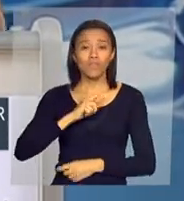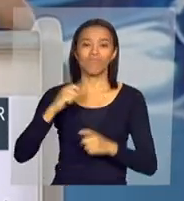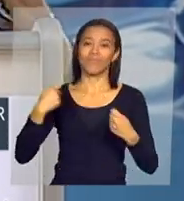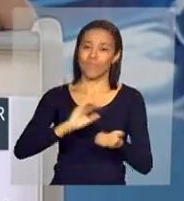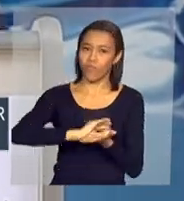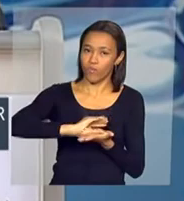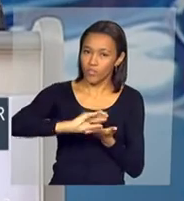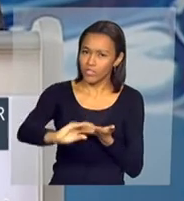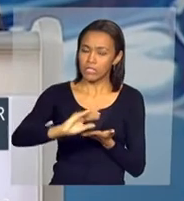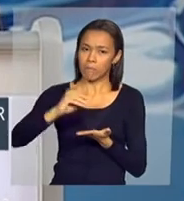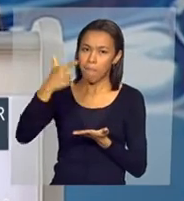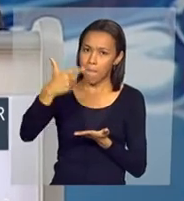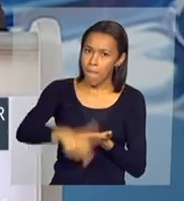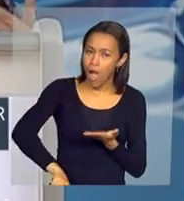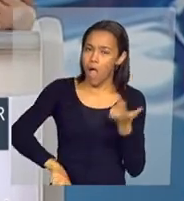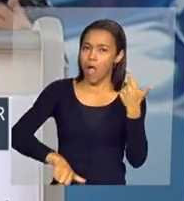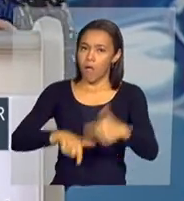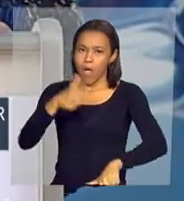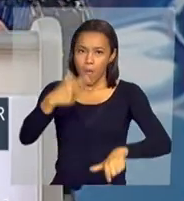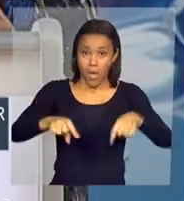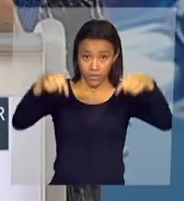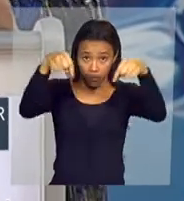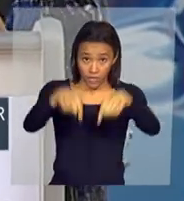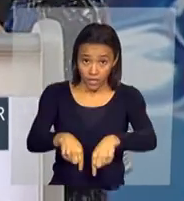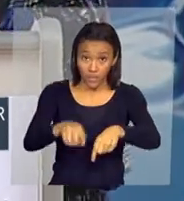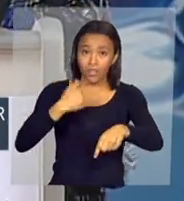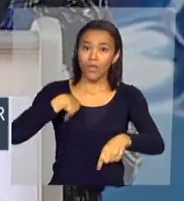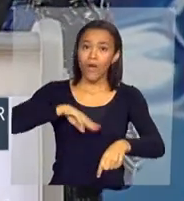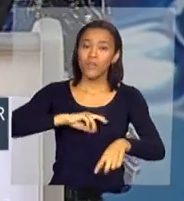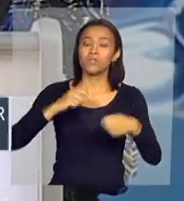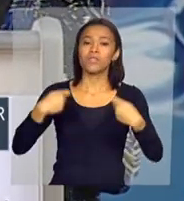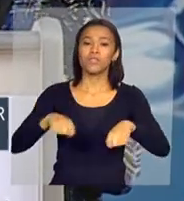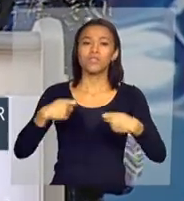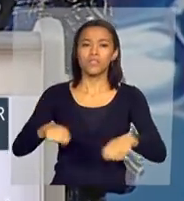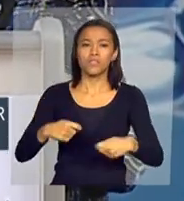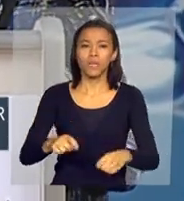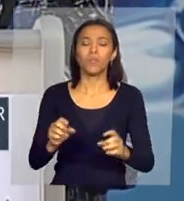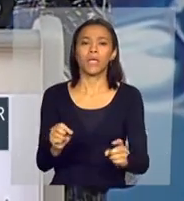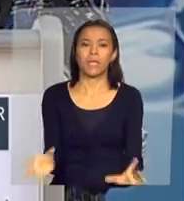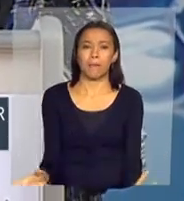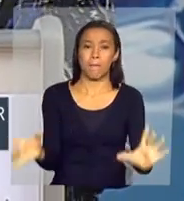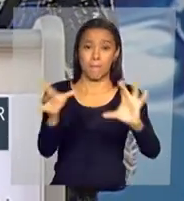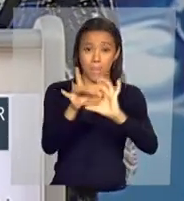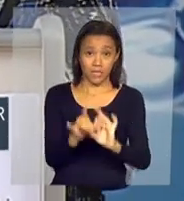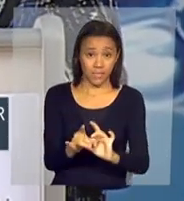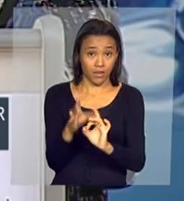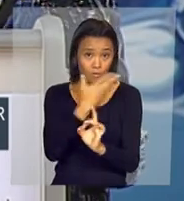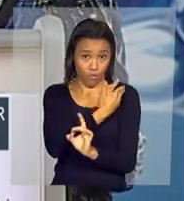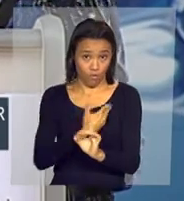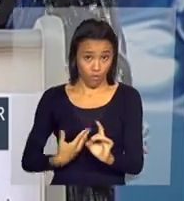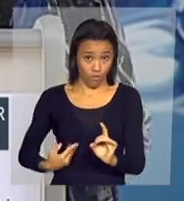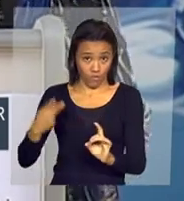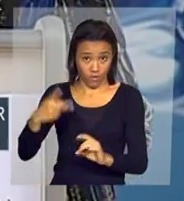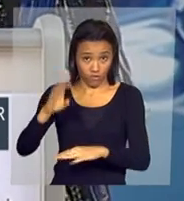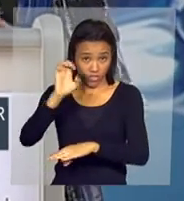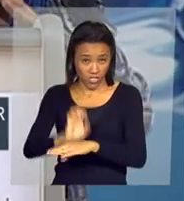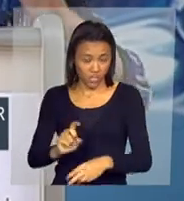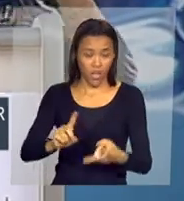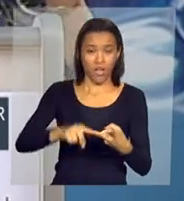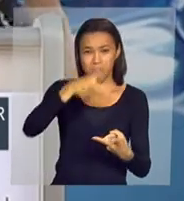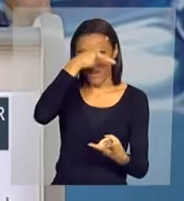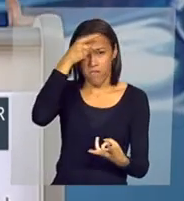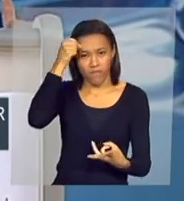investir muito aqui. Nós temos de colocar, em parceria com o governador, com os